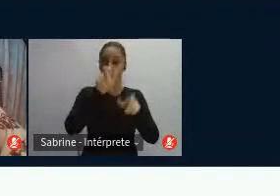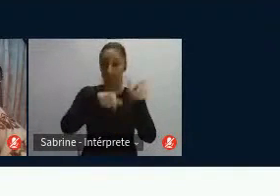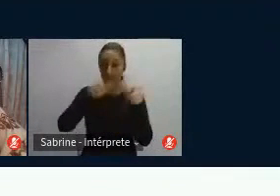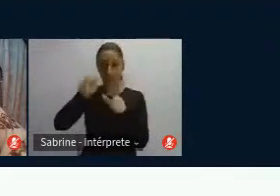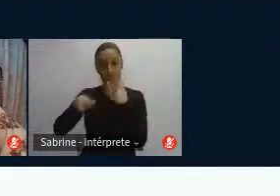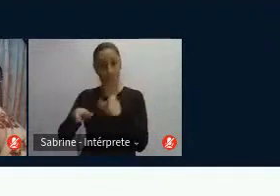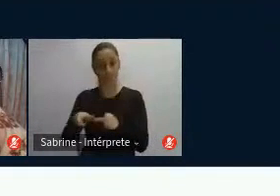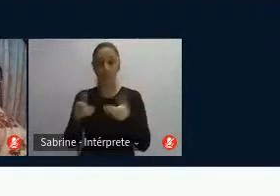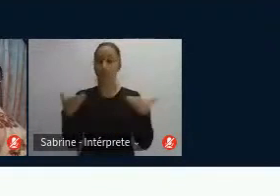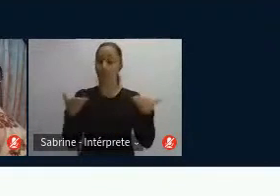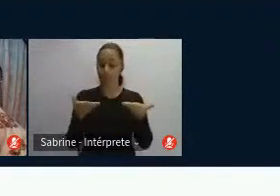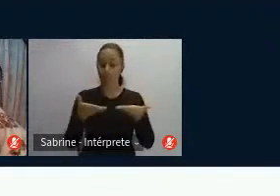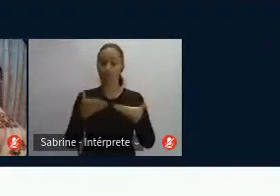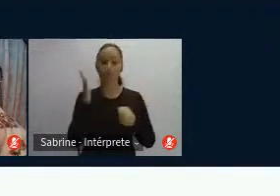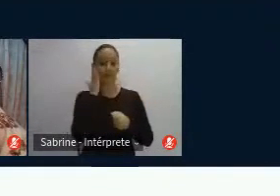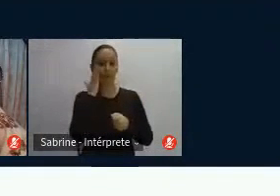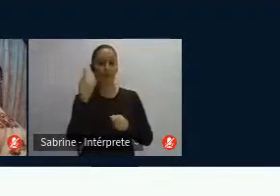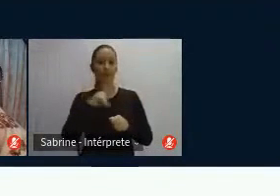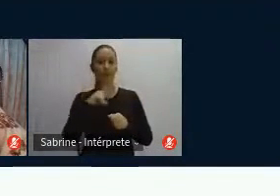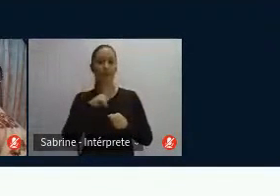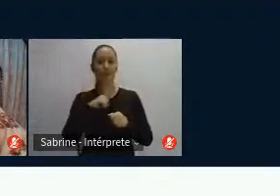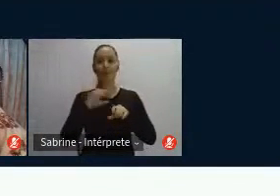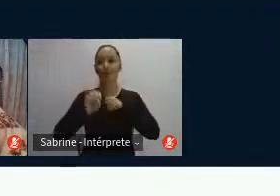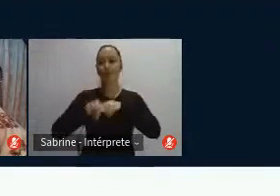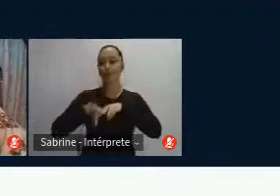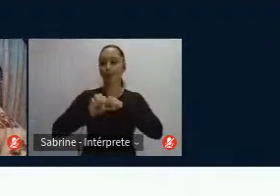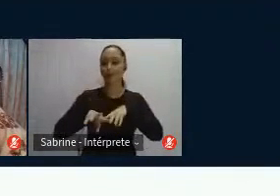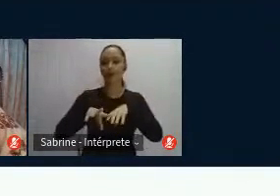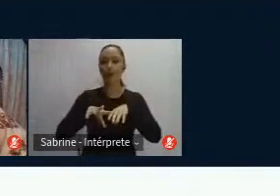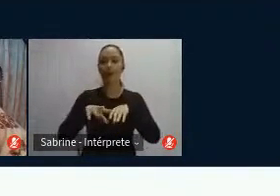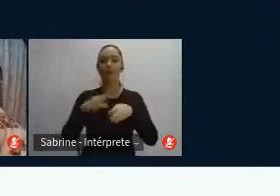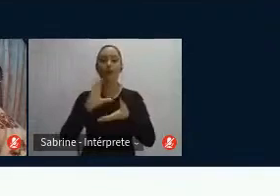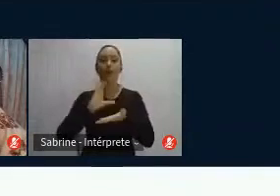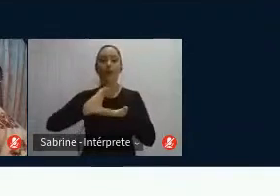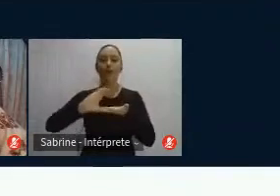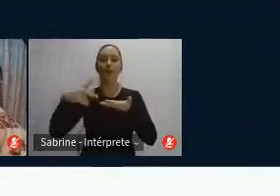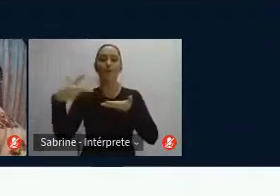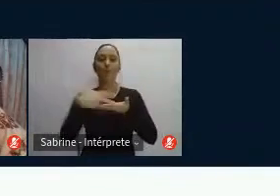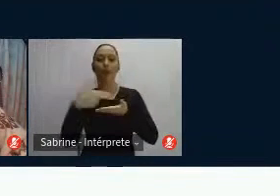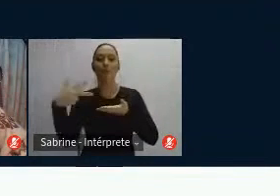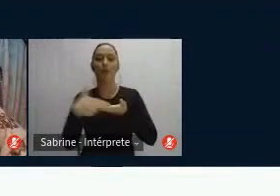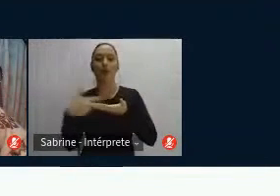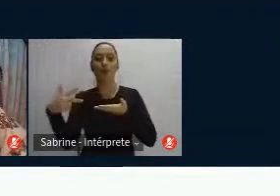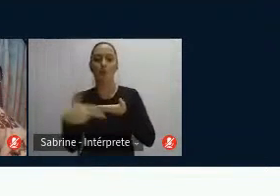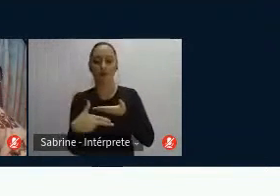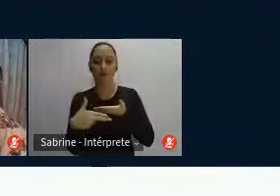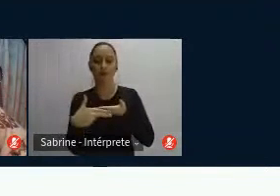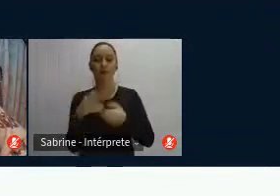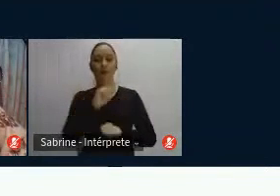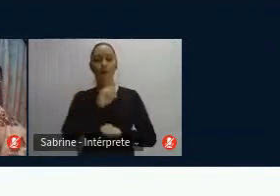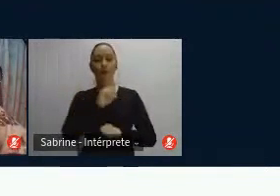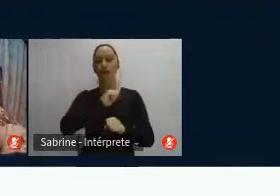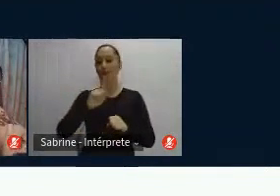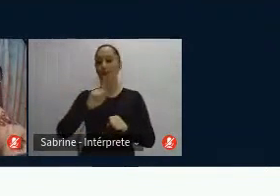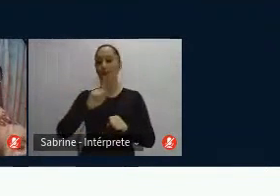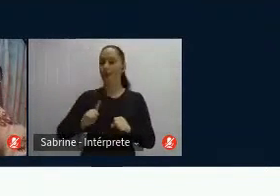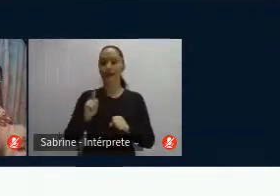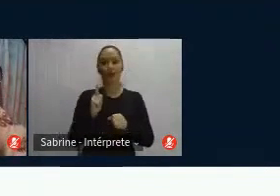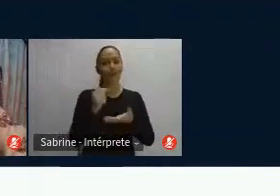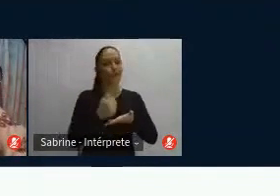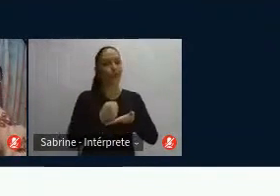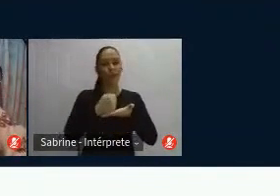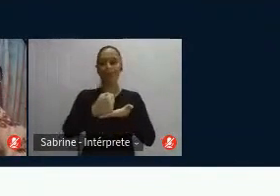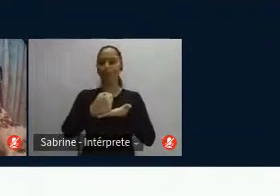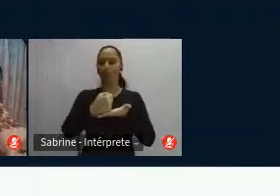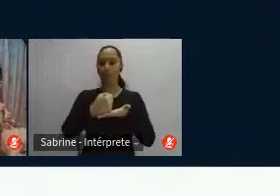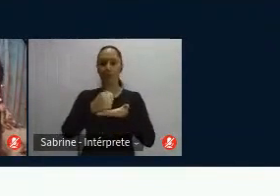muitos cortes, né, na educação, né, um governo que ele, né, não apoia a ciência, a